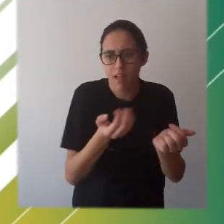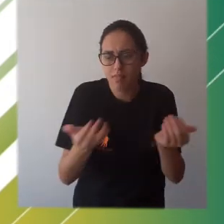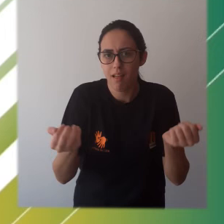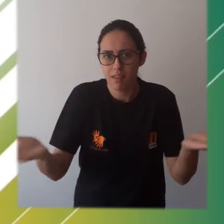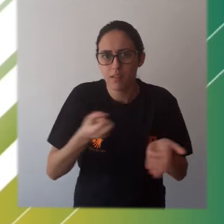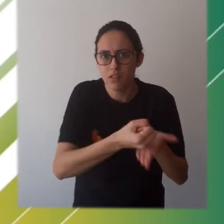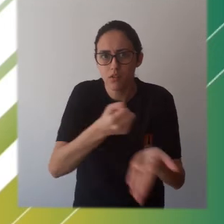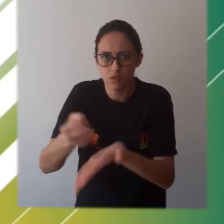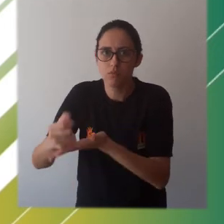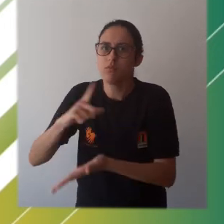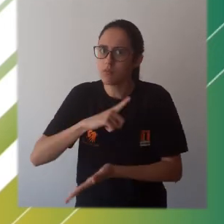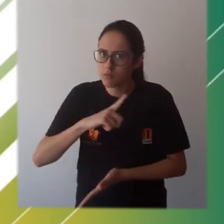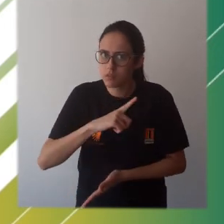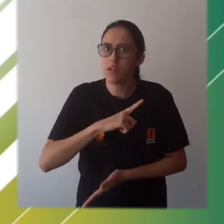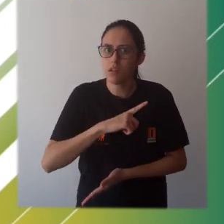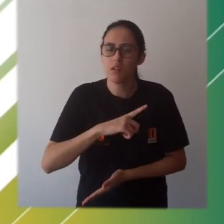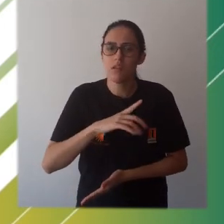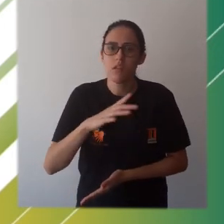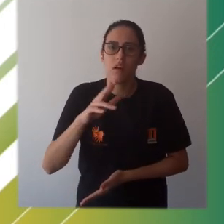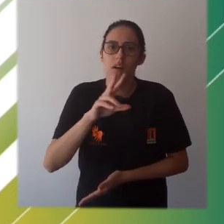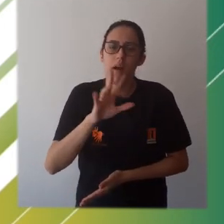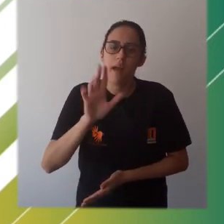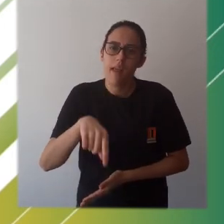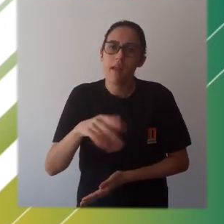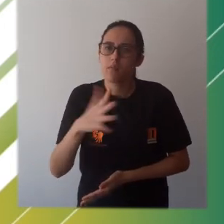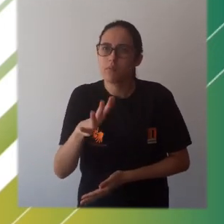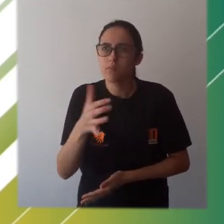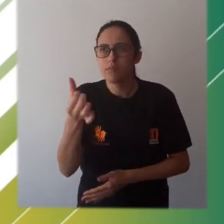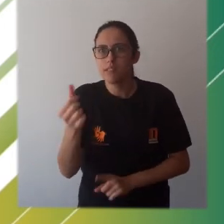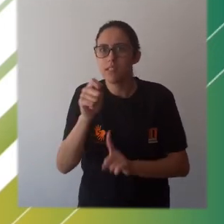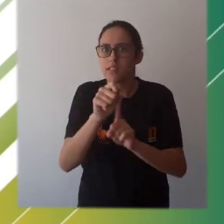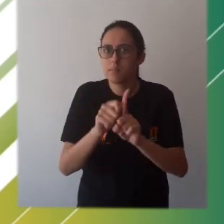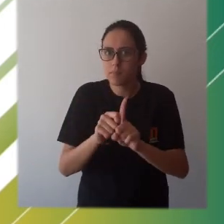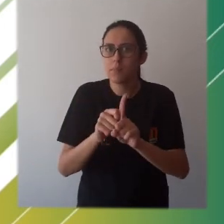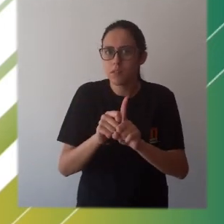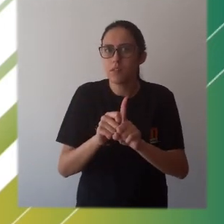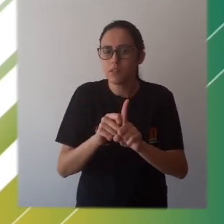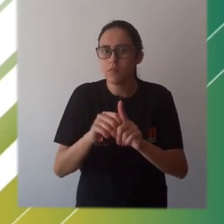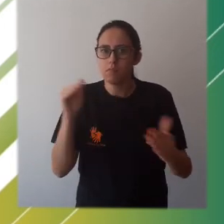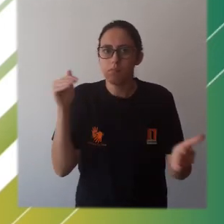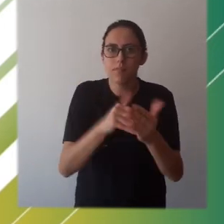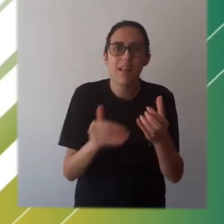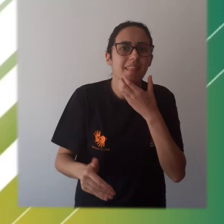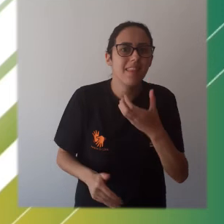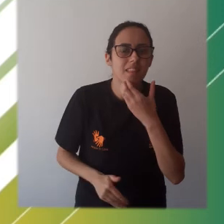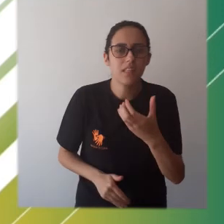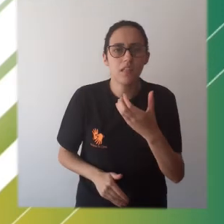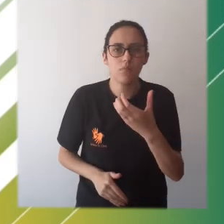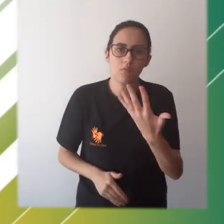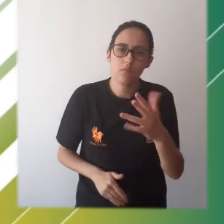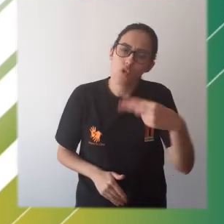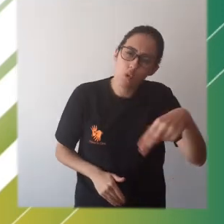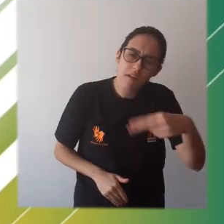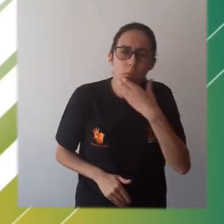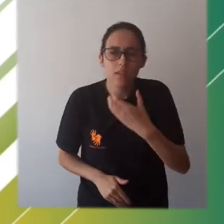investimento de 4.750.000 por 6 meses. Vai de junho a novembro agora de 2020. Nós estamos